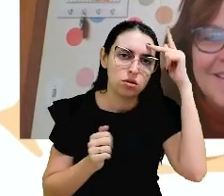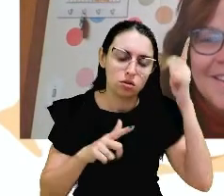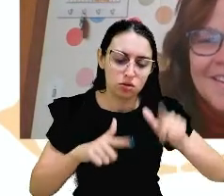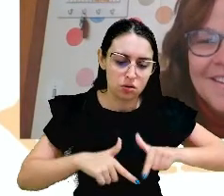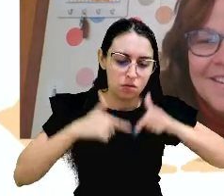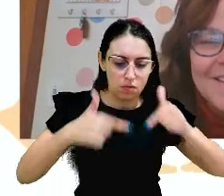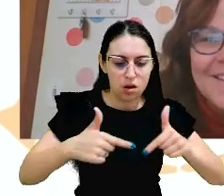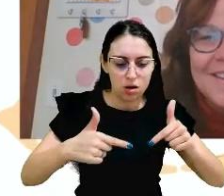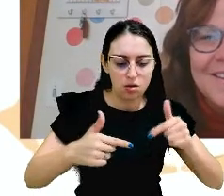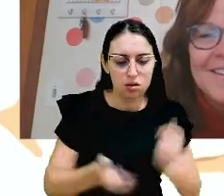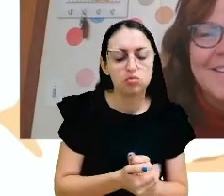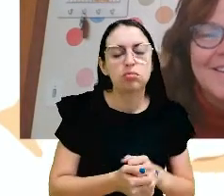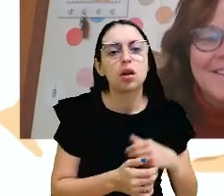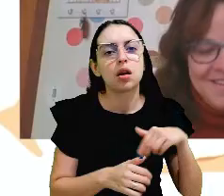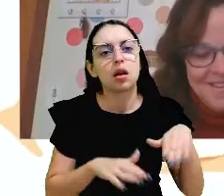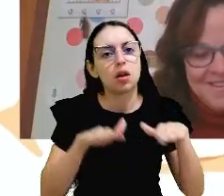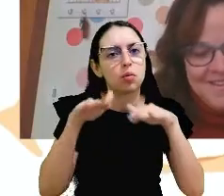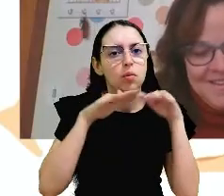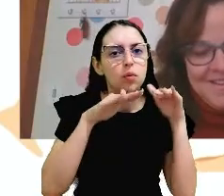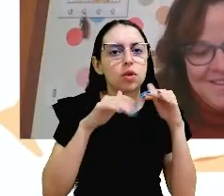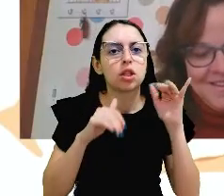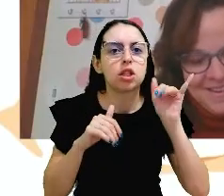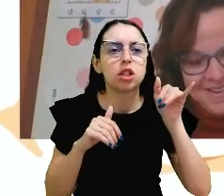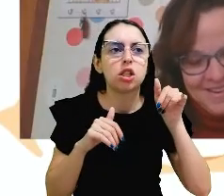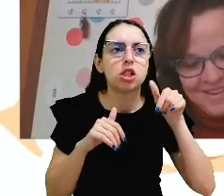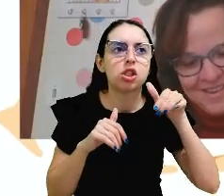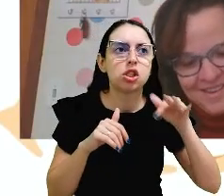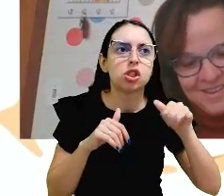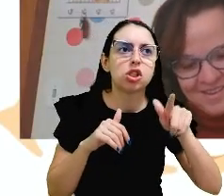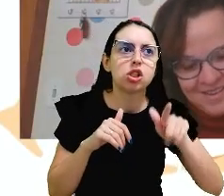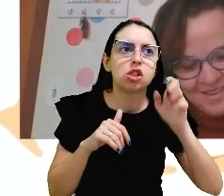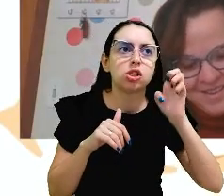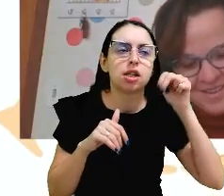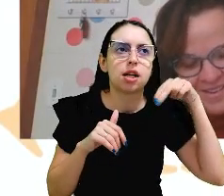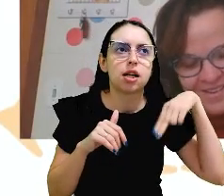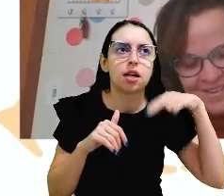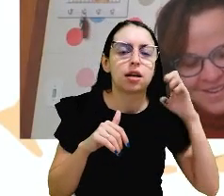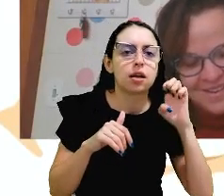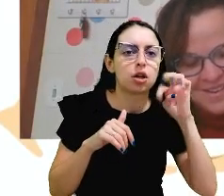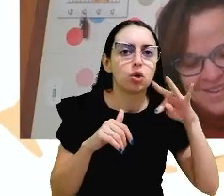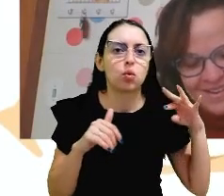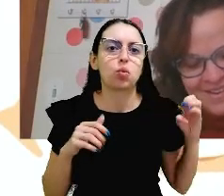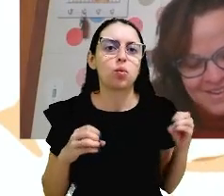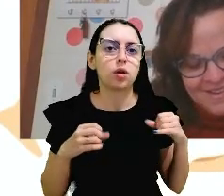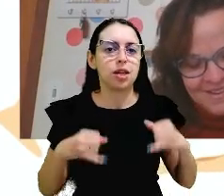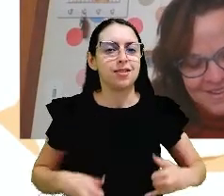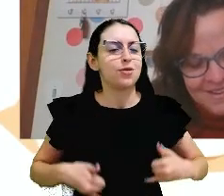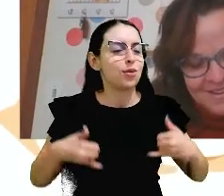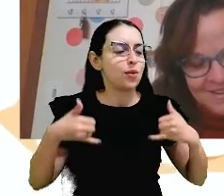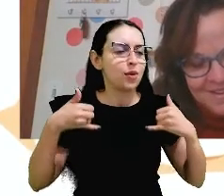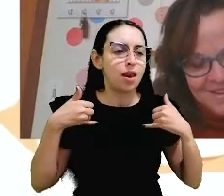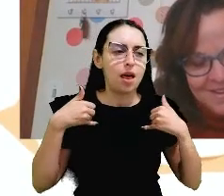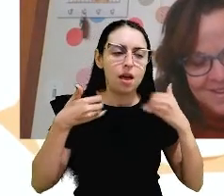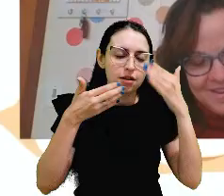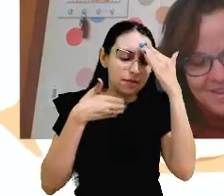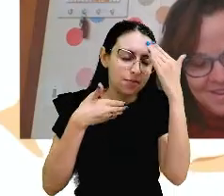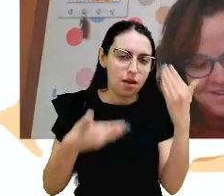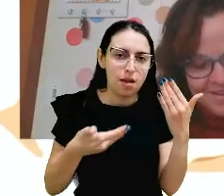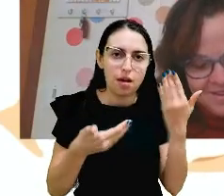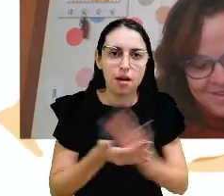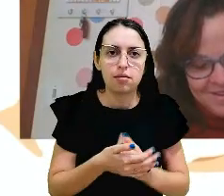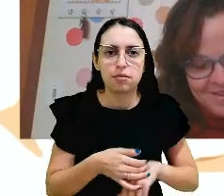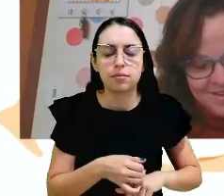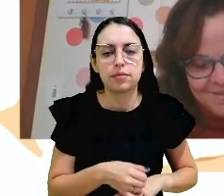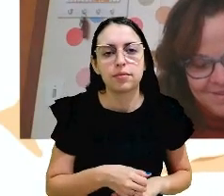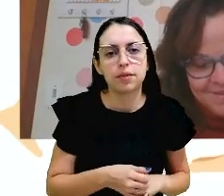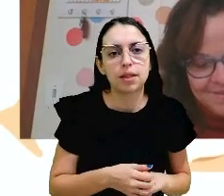pela equidade de gênero dentro do judiciário, então eu realmente fico muito honrada por essa oportunidade. E eu espero